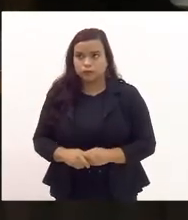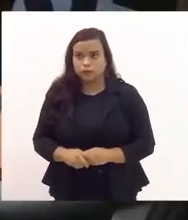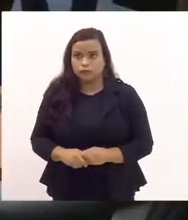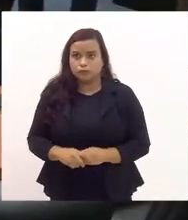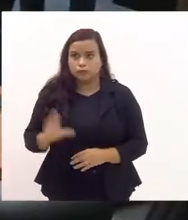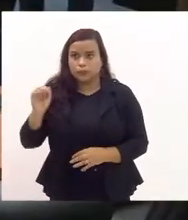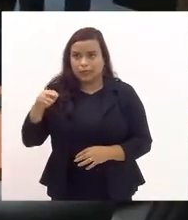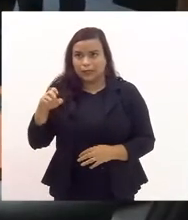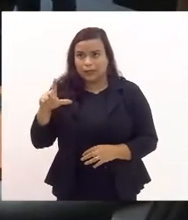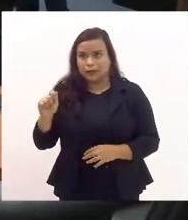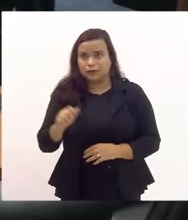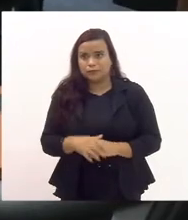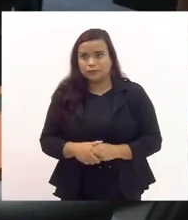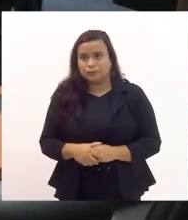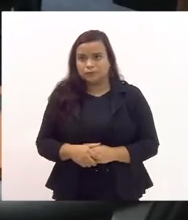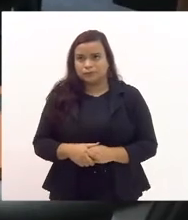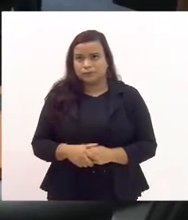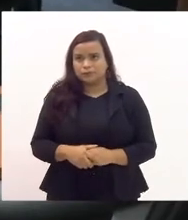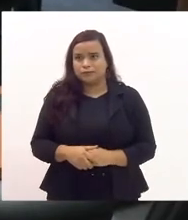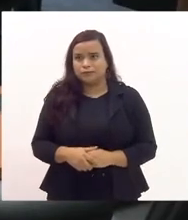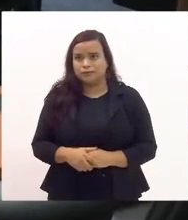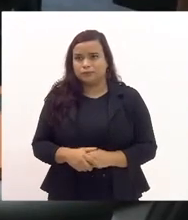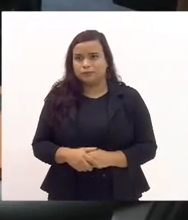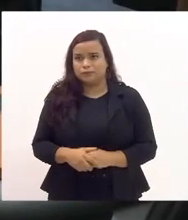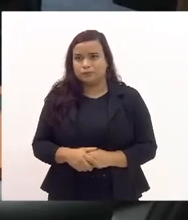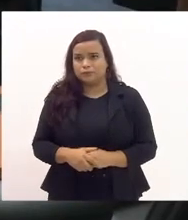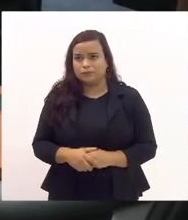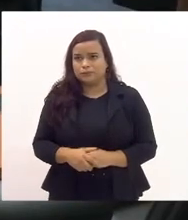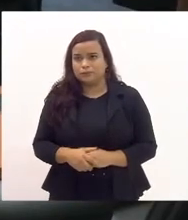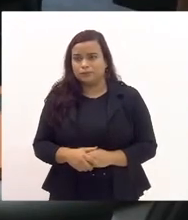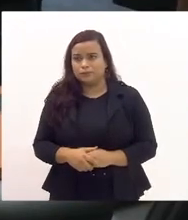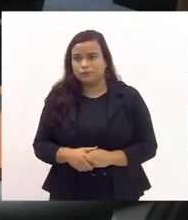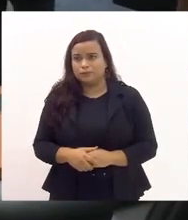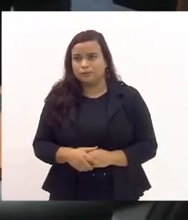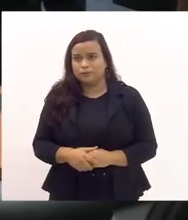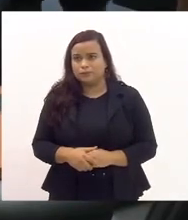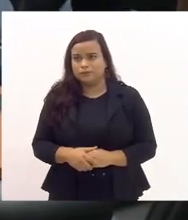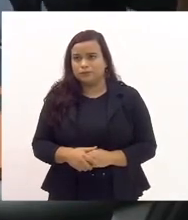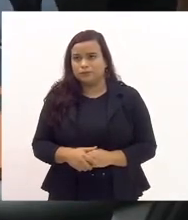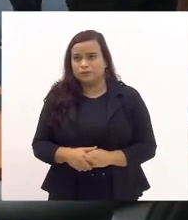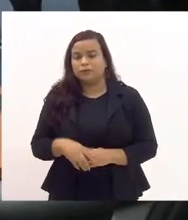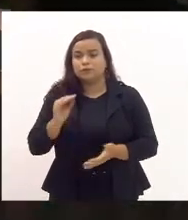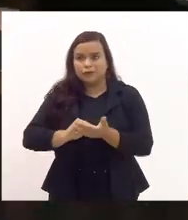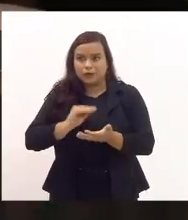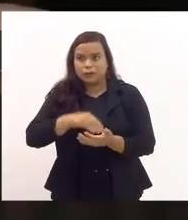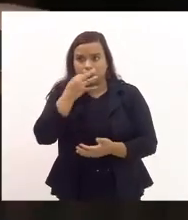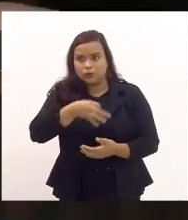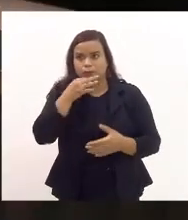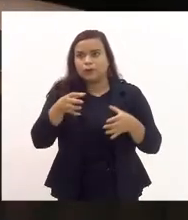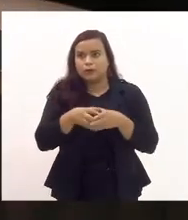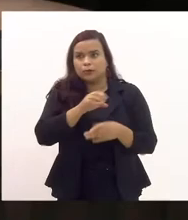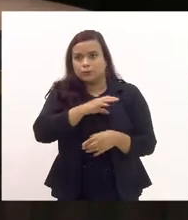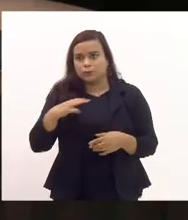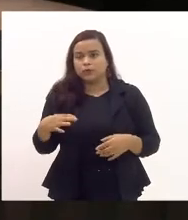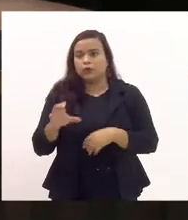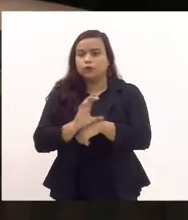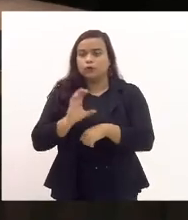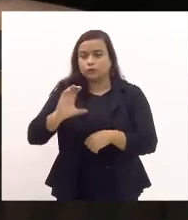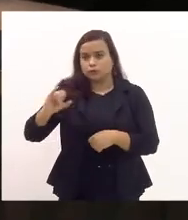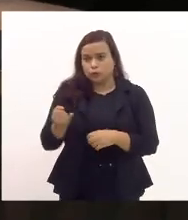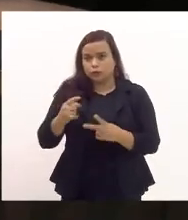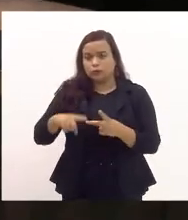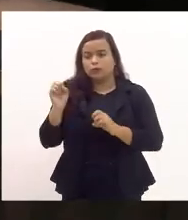e aqui sei mas estão conversando atrás de mim aí vendendo de pareceres das comissões condição Justiça de